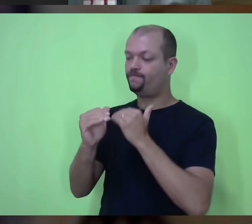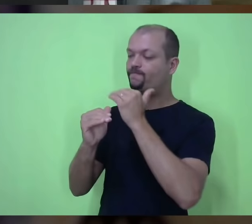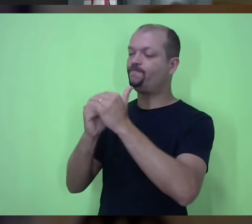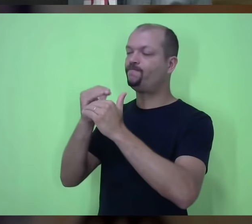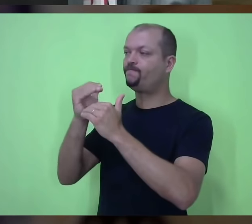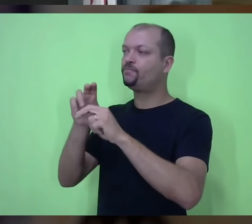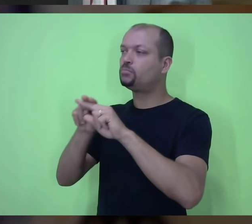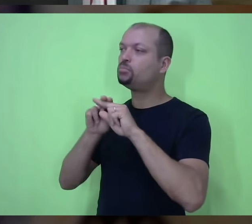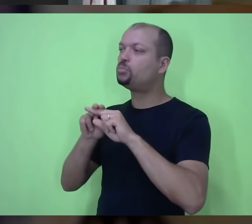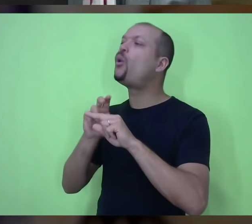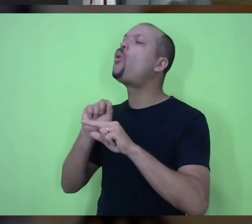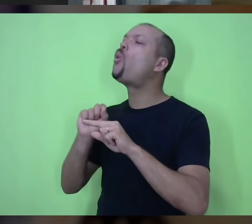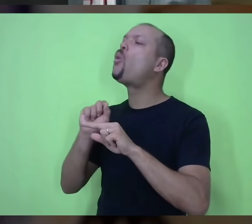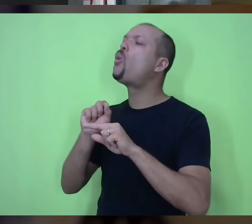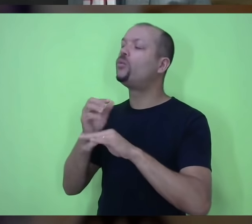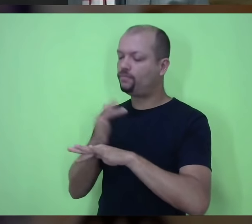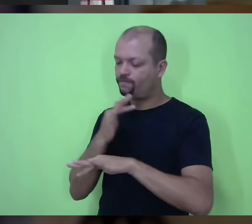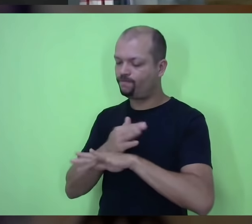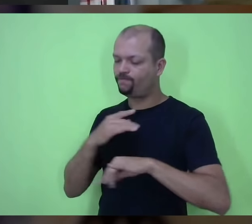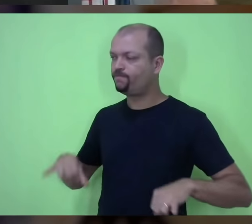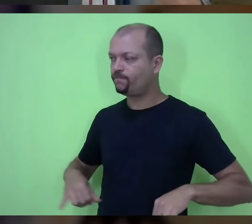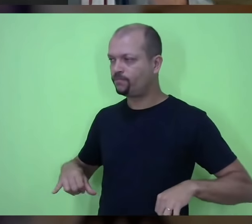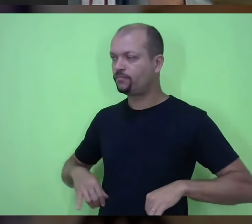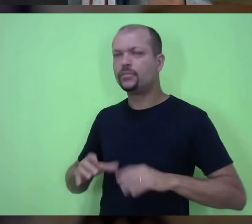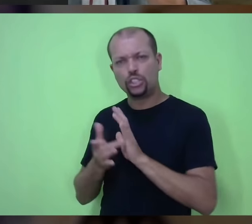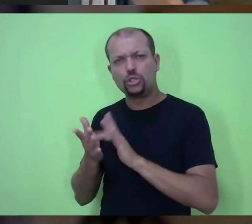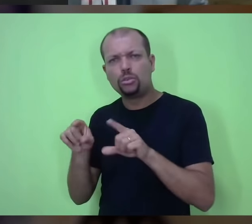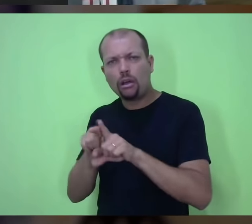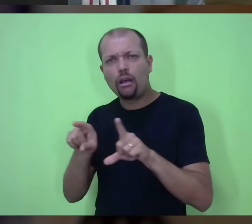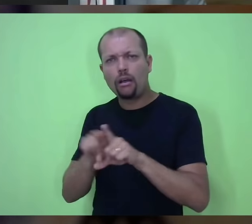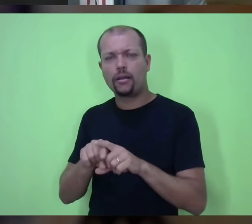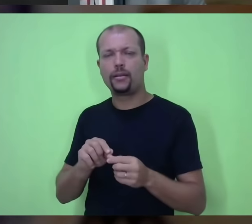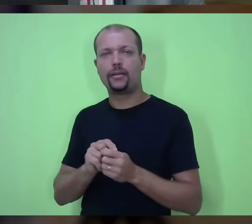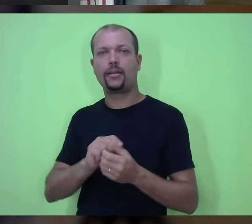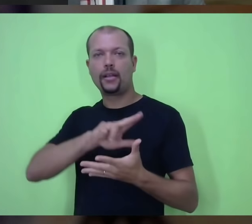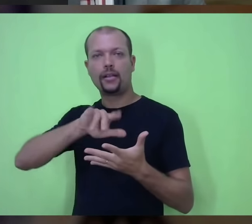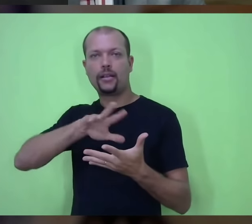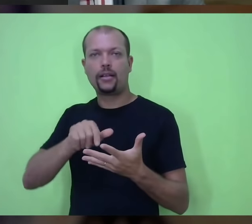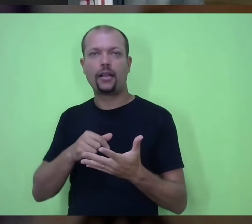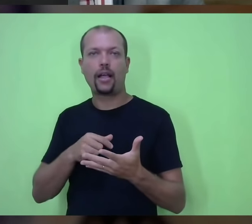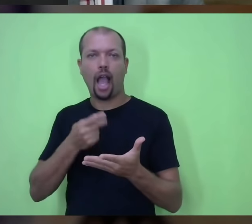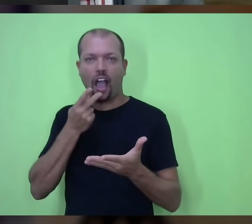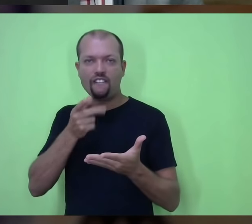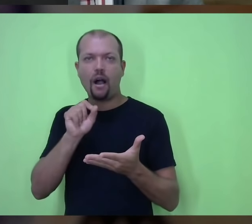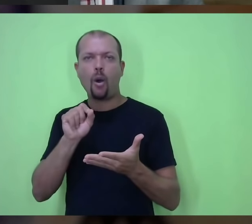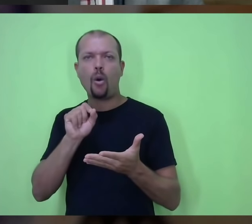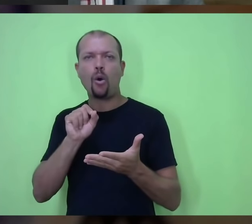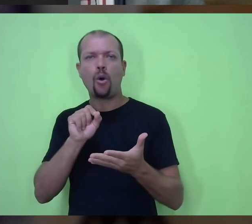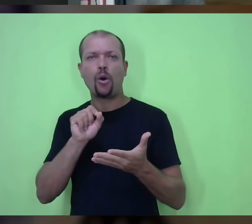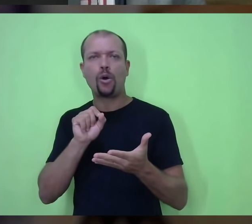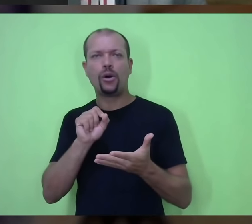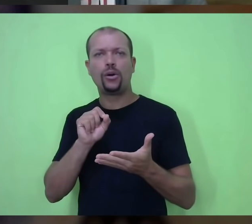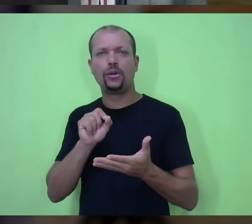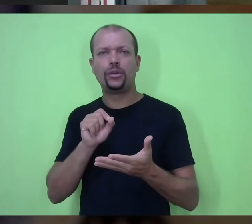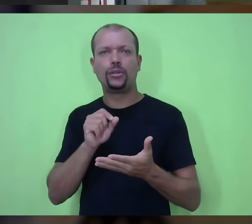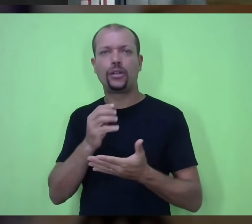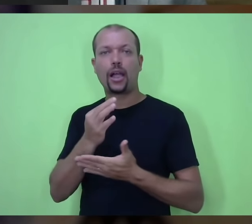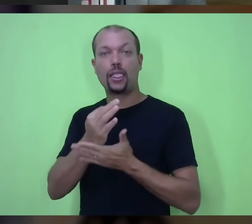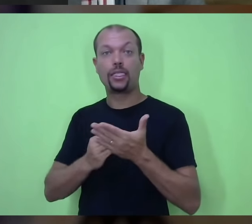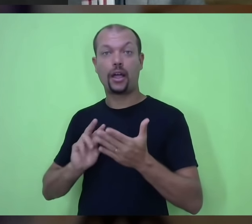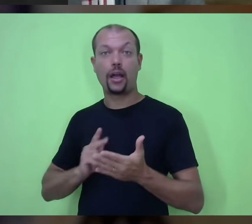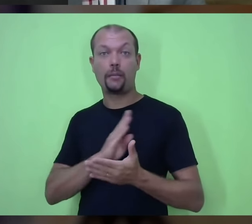do sofrimento. E Cristo também, de certa forma. E aí a lição, o nosso guia de estudos, vem apresentando alguns textos